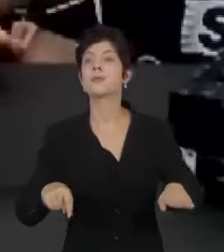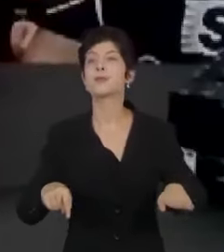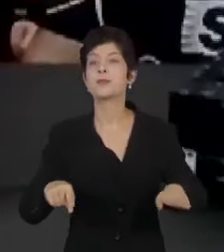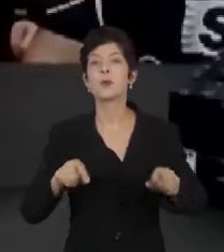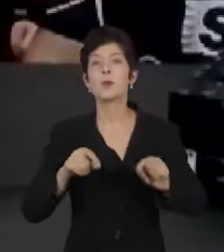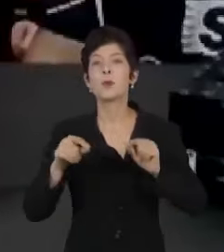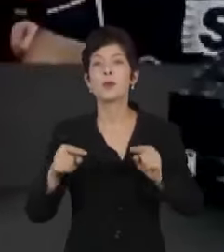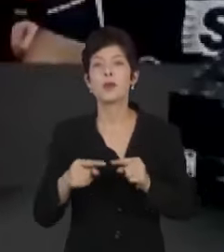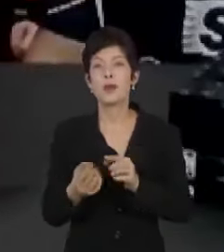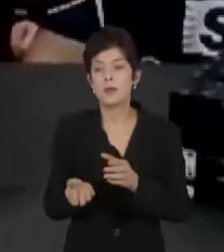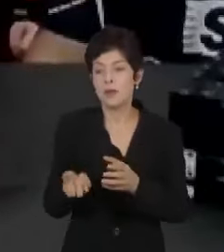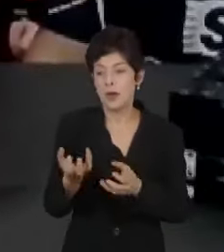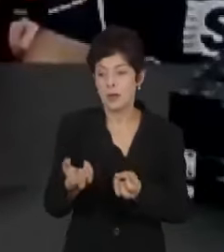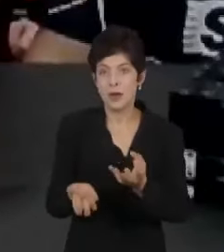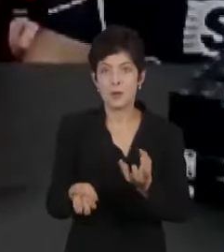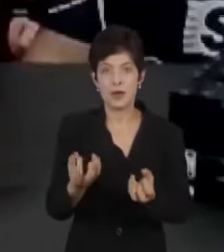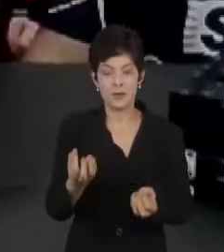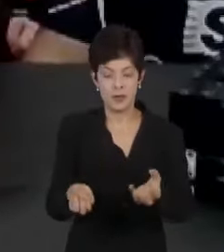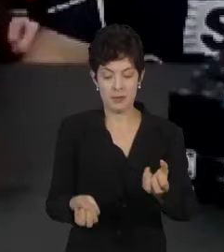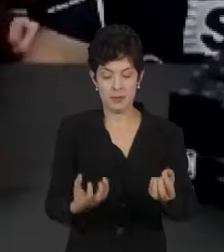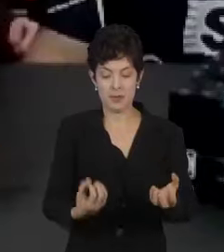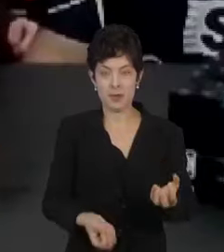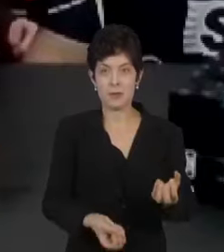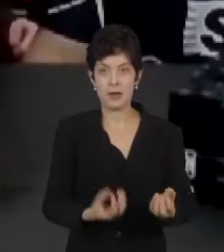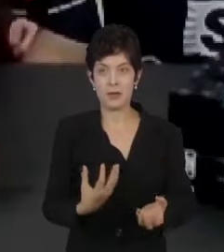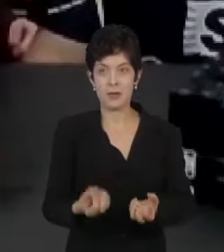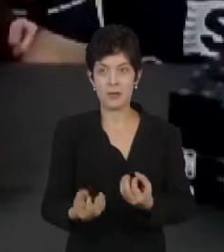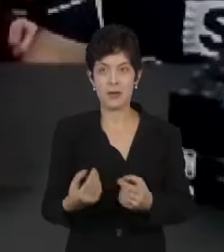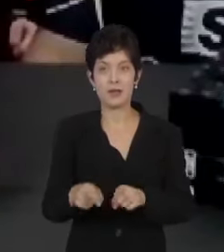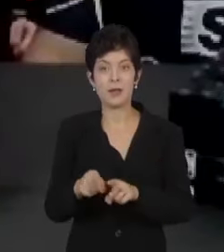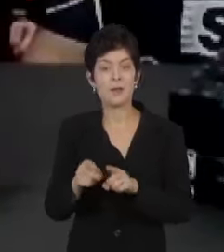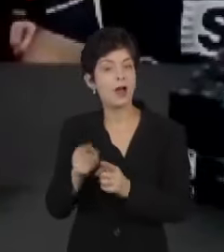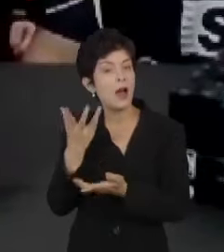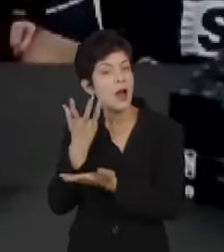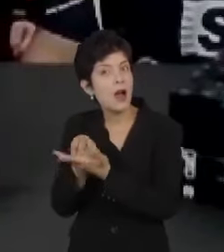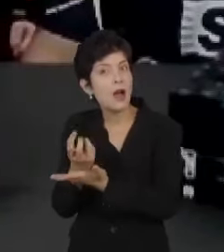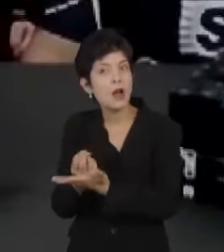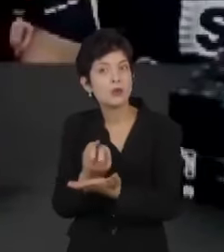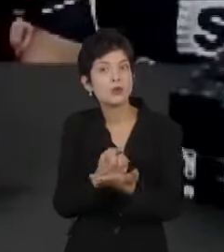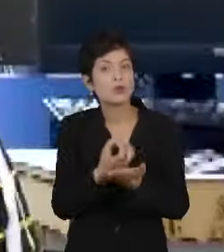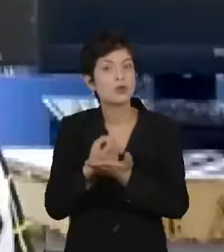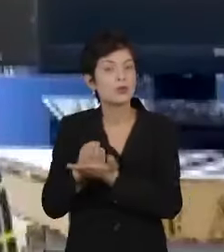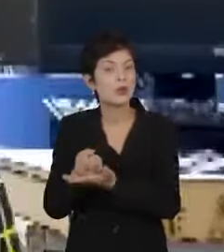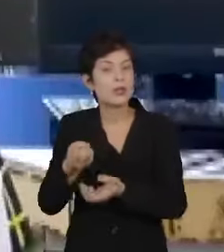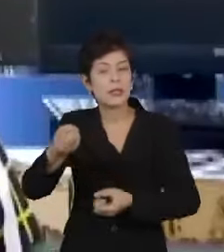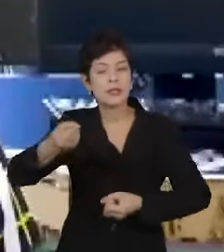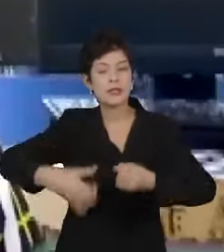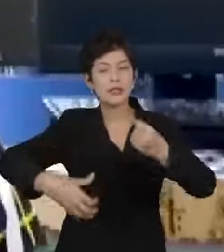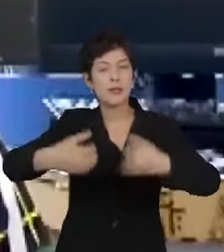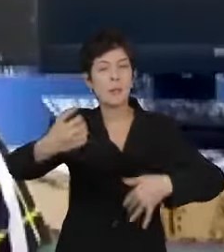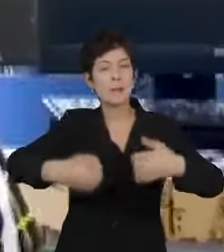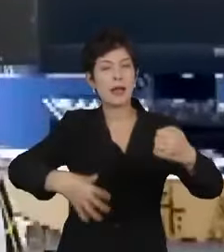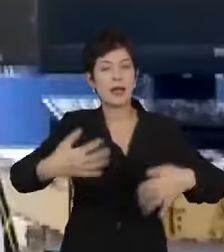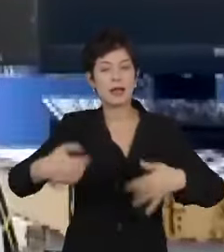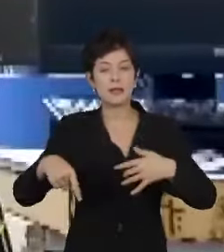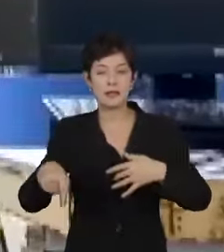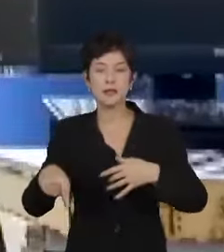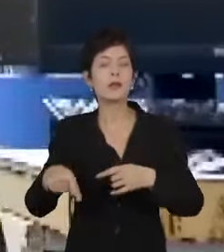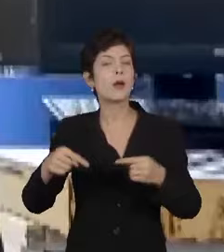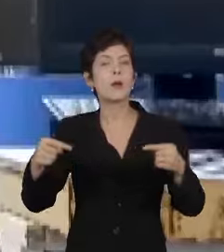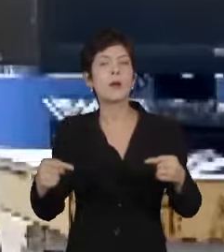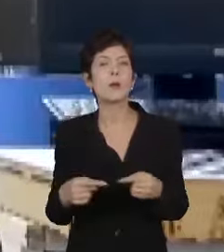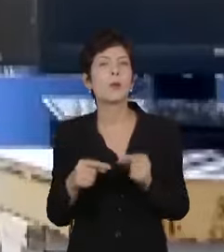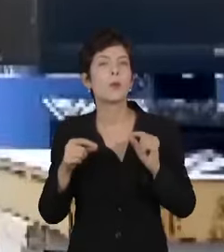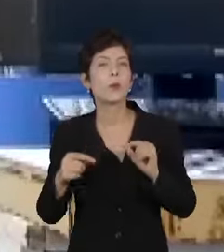das LEDs que acendem as movimentações e também dos áudios explicativos. Esses áudios explicativos foram